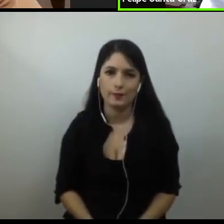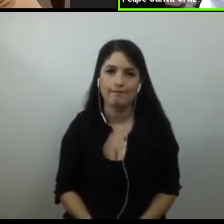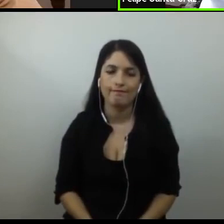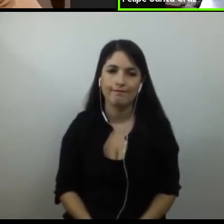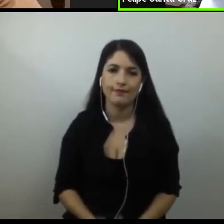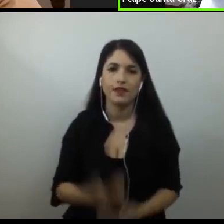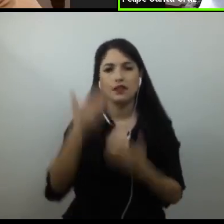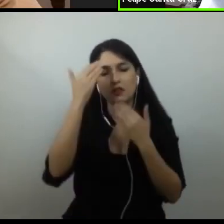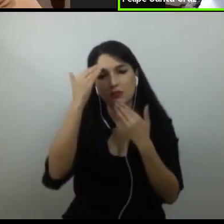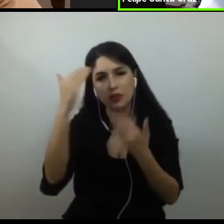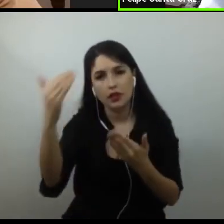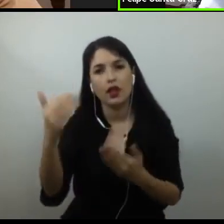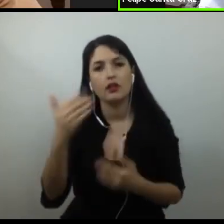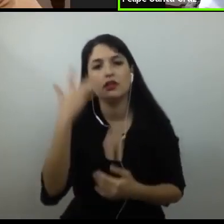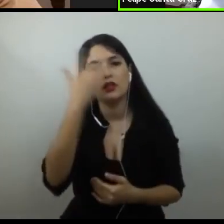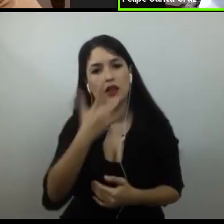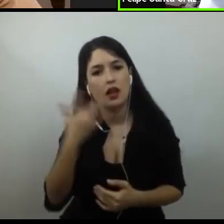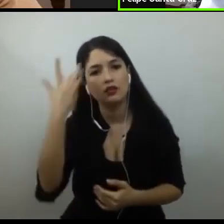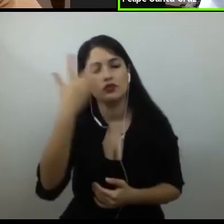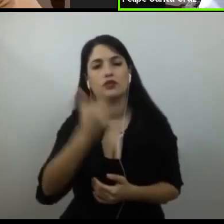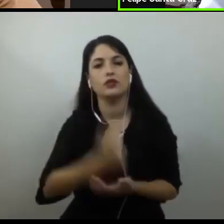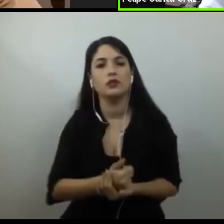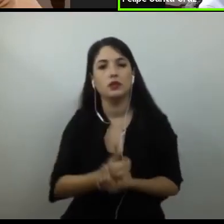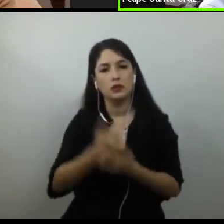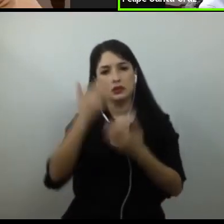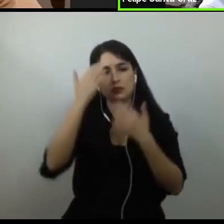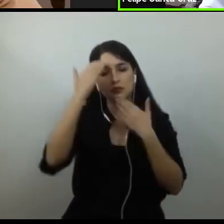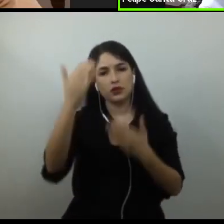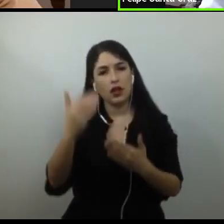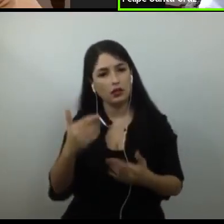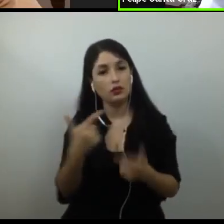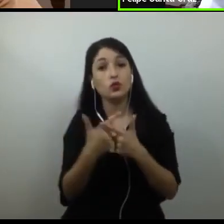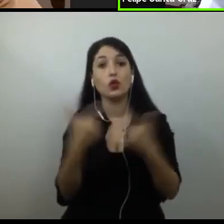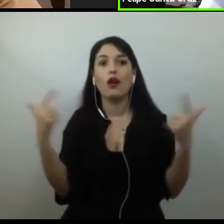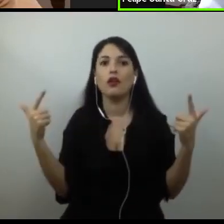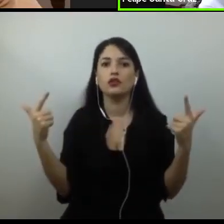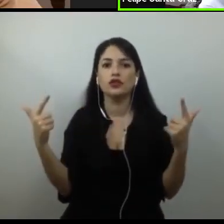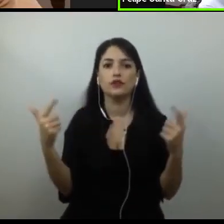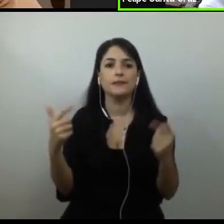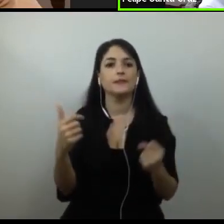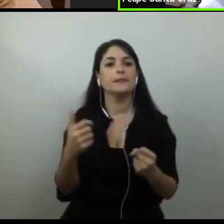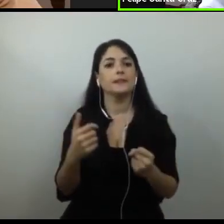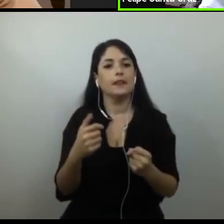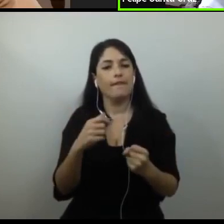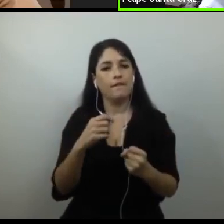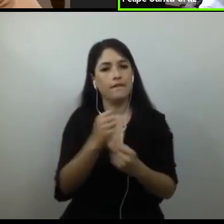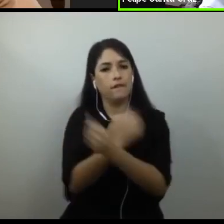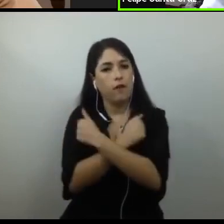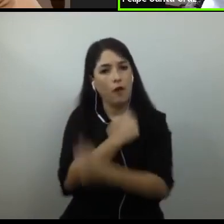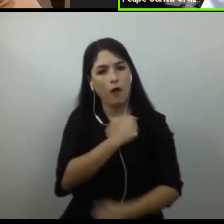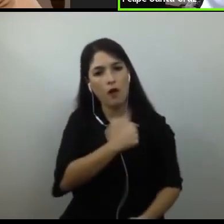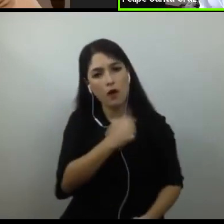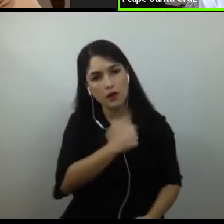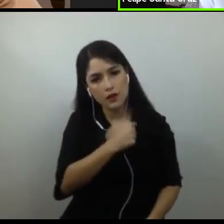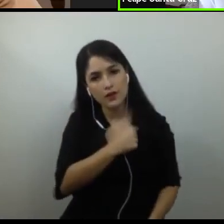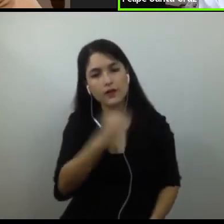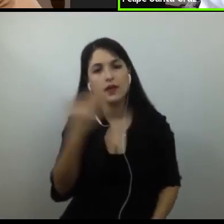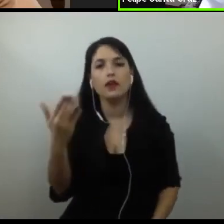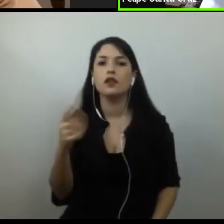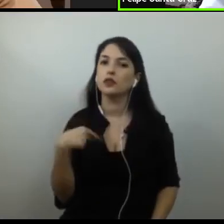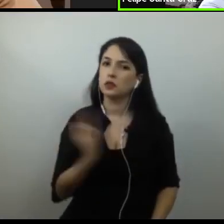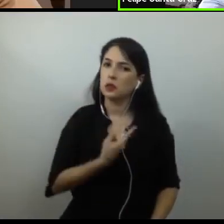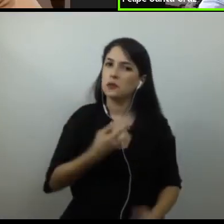demais, Haddad, pela honra do debate. Sorte, força, né? Força que sigamos todos nós, os